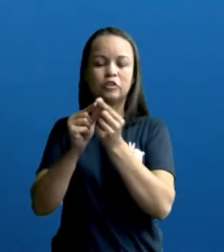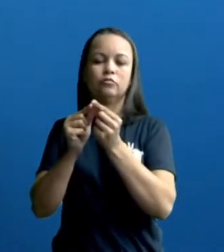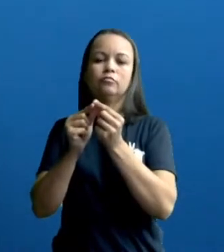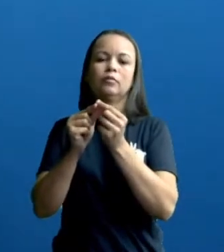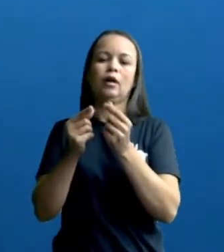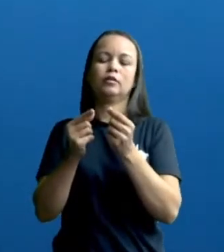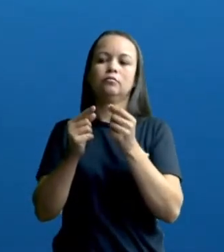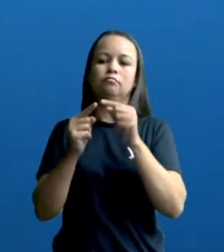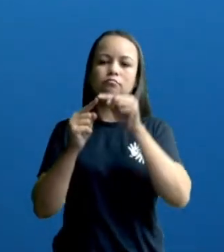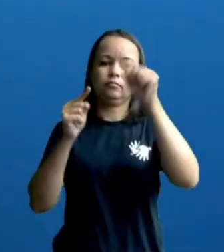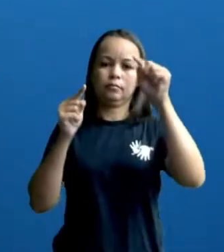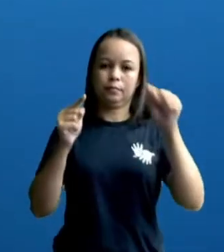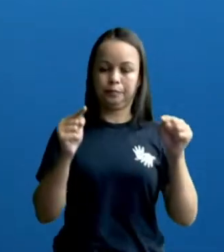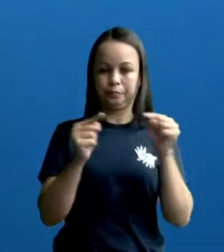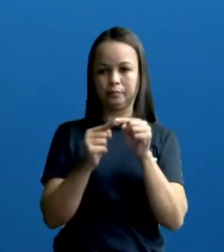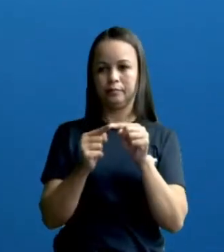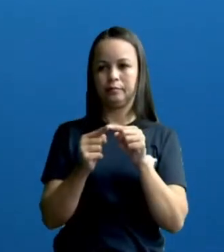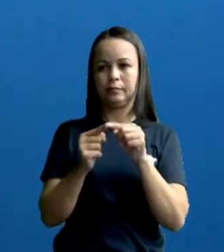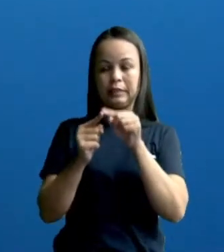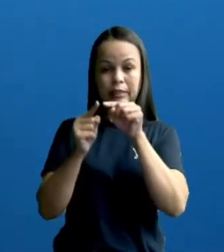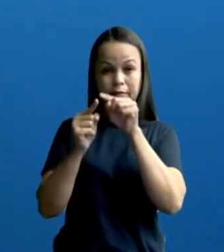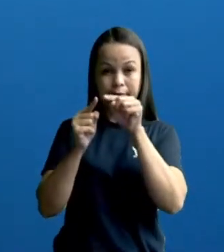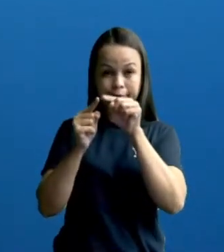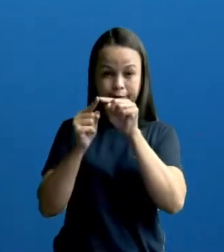triangular. Esses